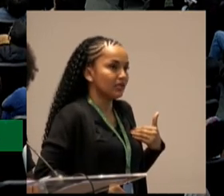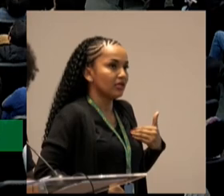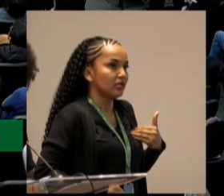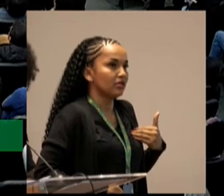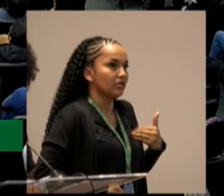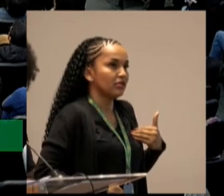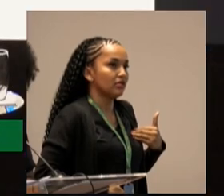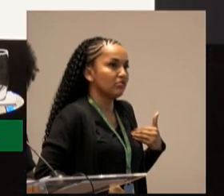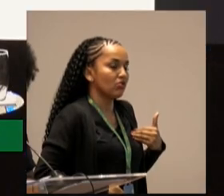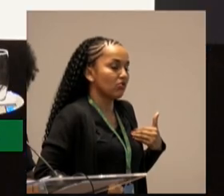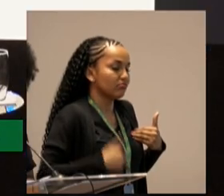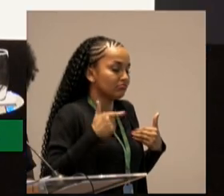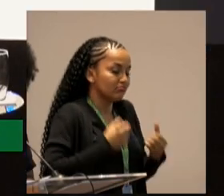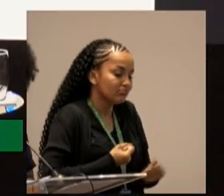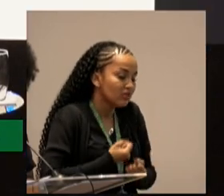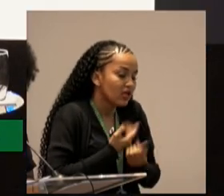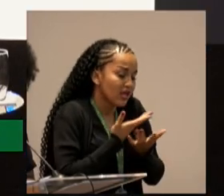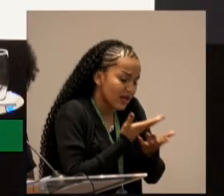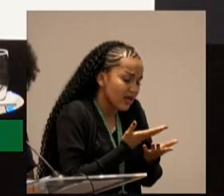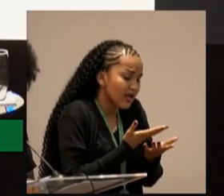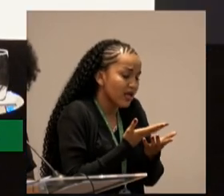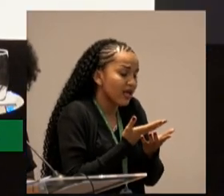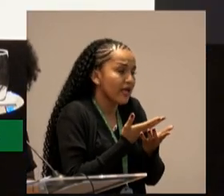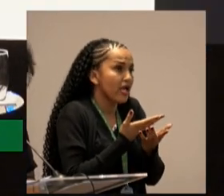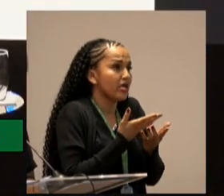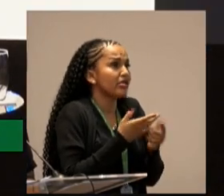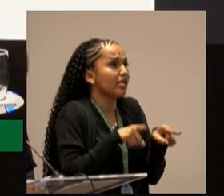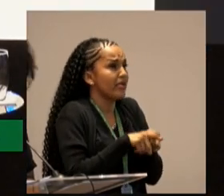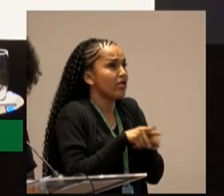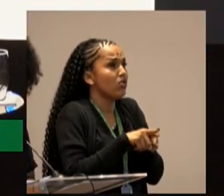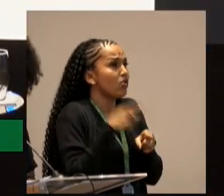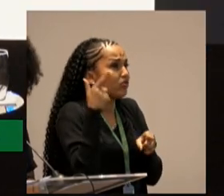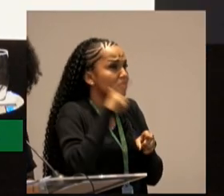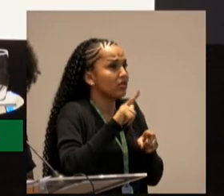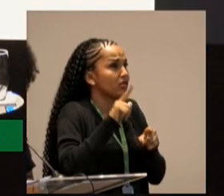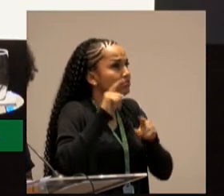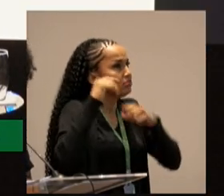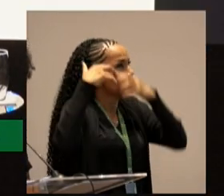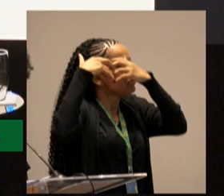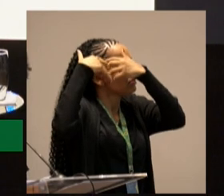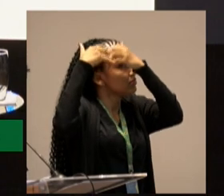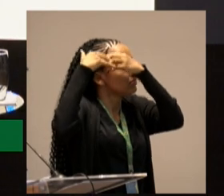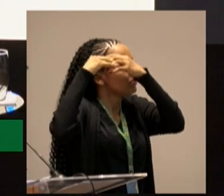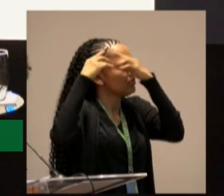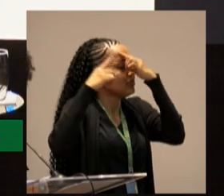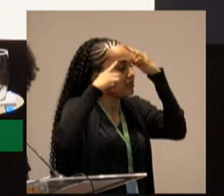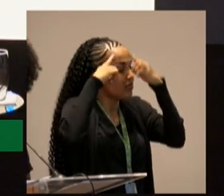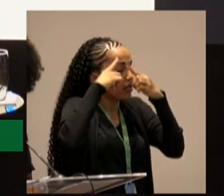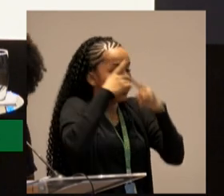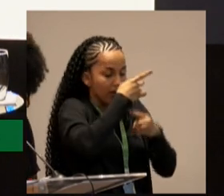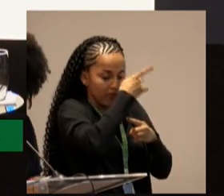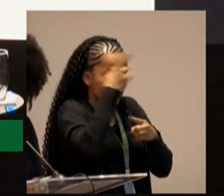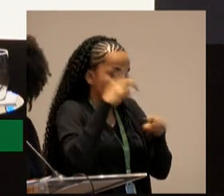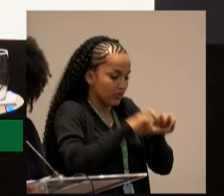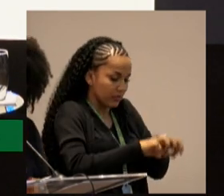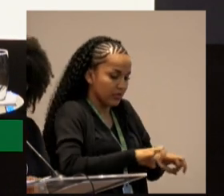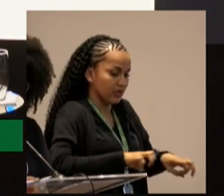se faz pronunciar, talvez elabore melhor em pé. Quero saudar essa mesa,